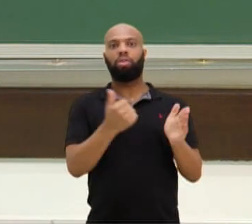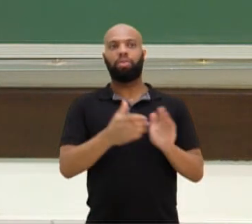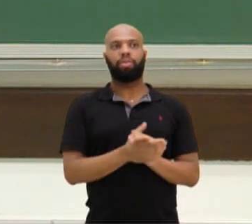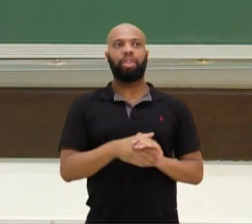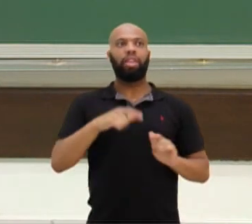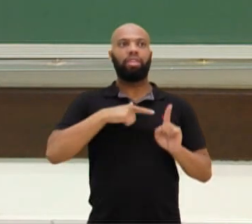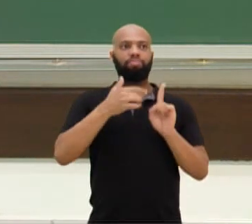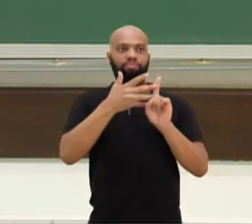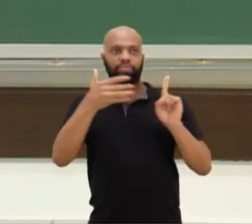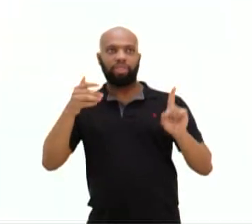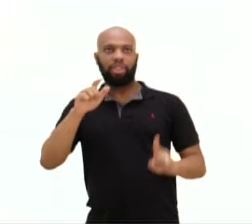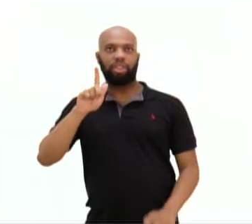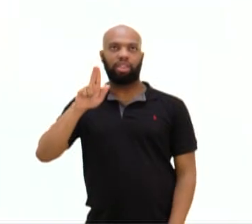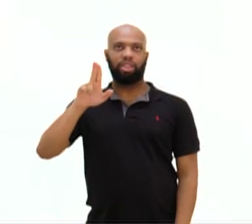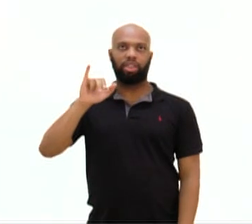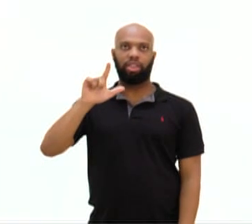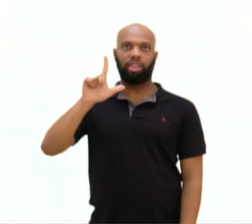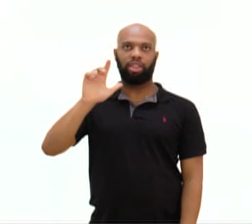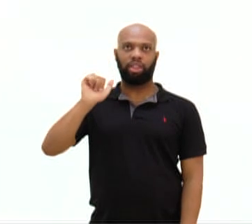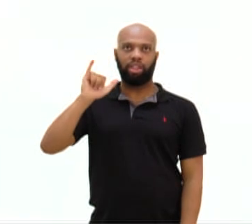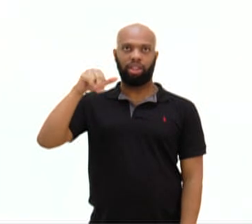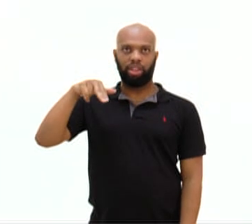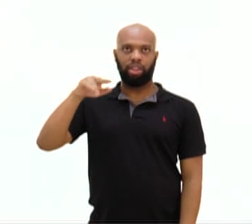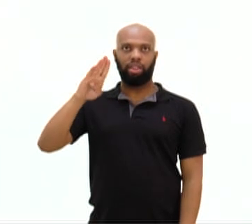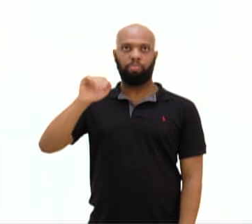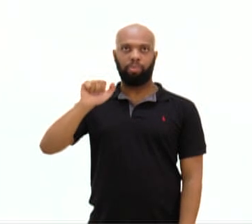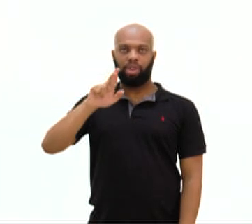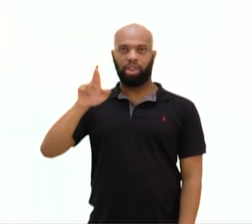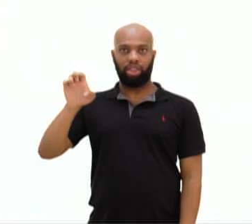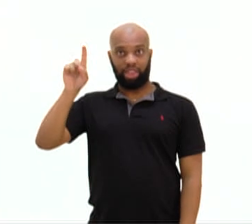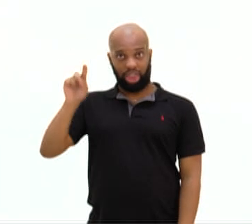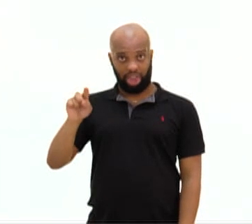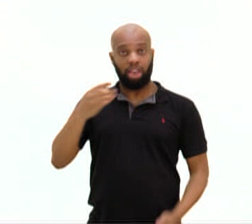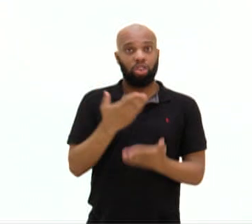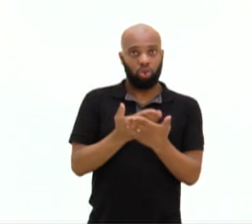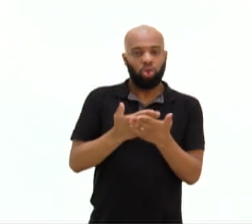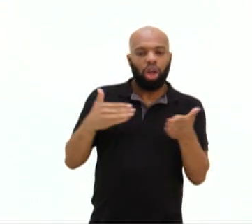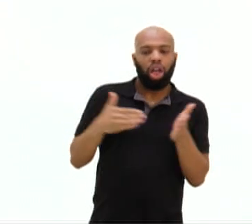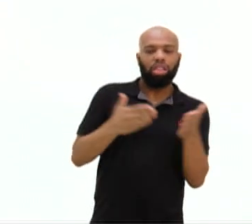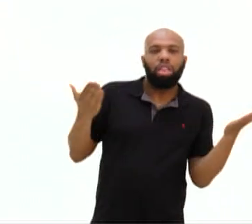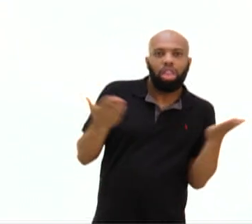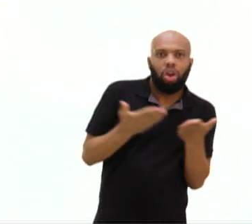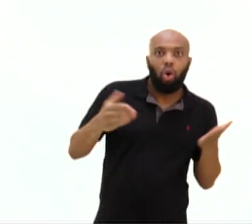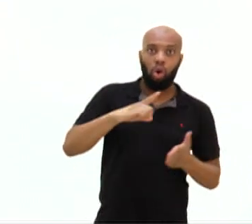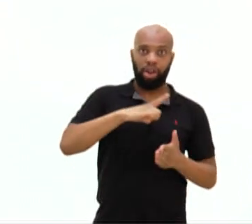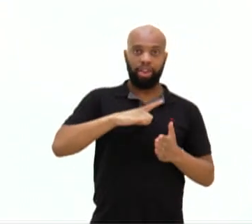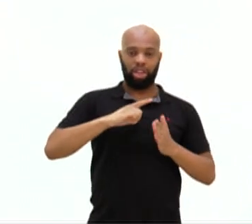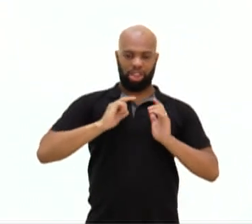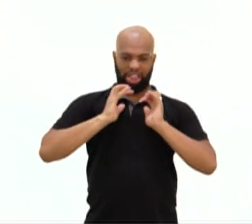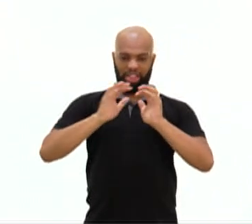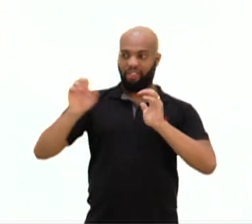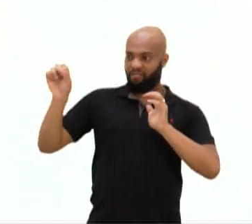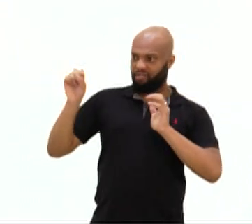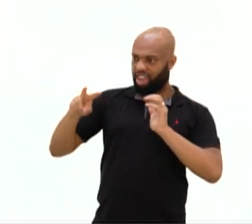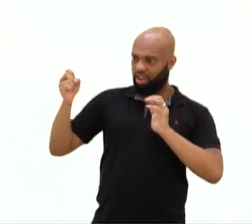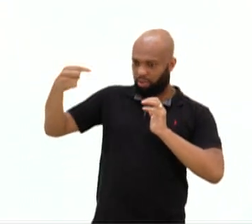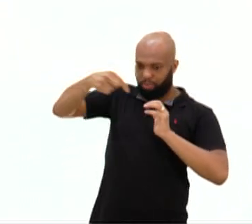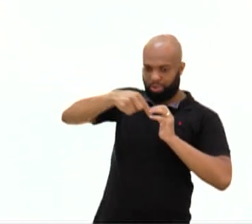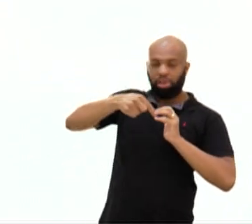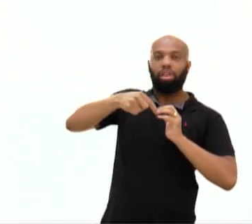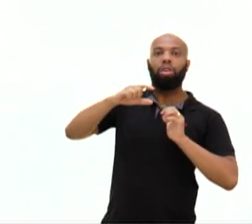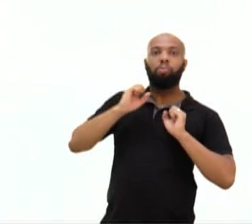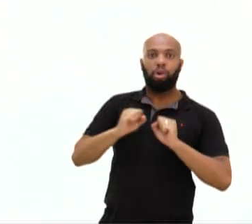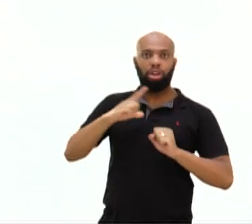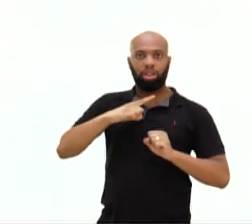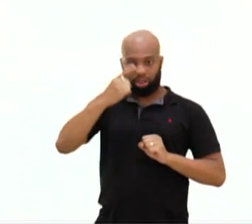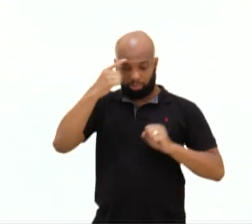de Guillain-Barré. Então, até agora, a gente estava falando do vírus atacando o tecido nervoso do embrião, que resultava, então,